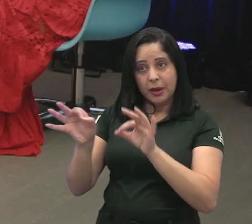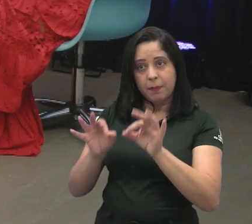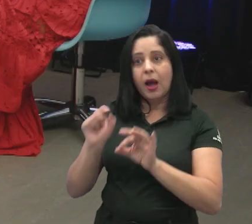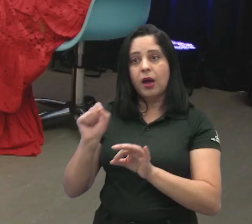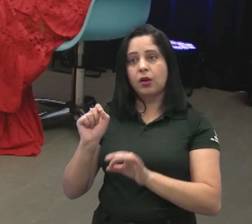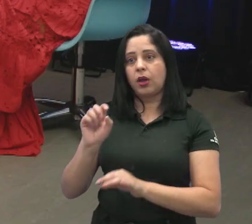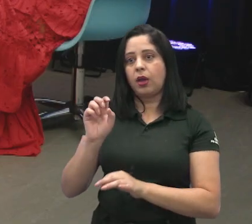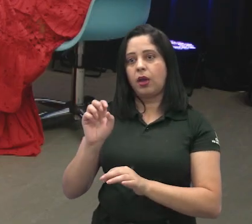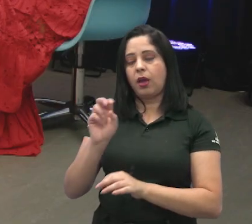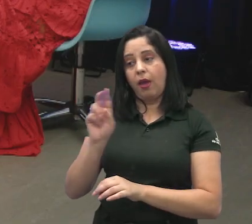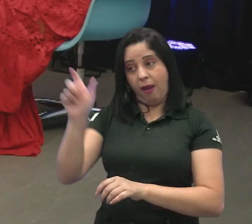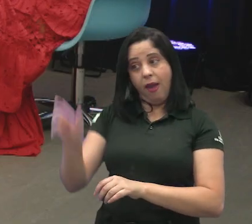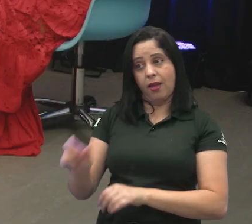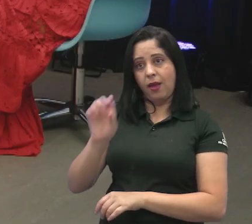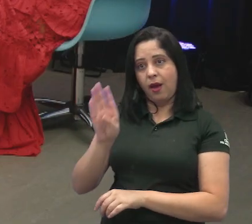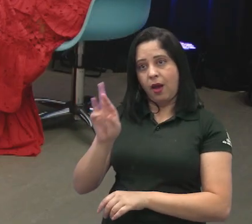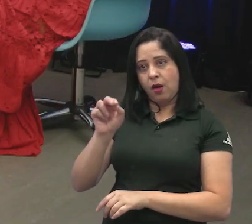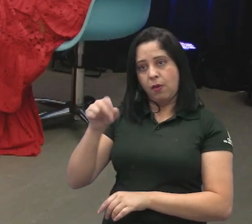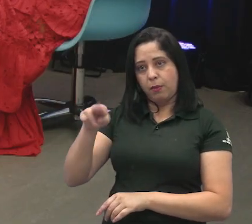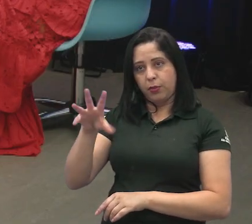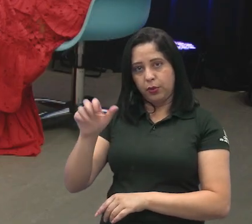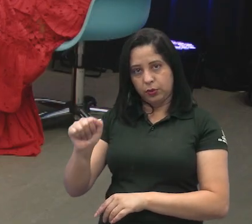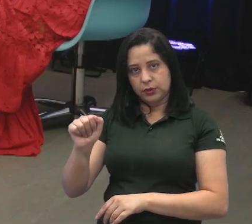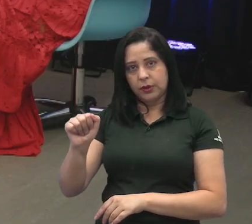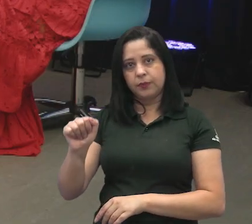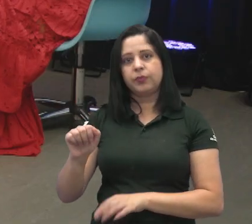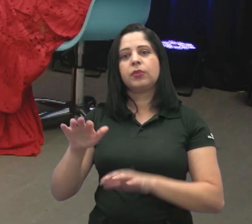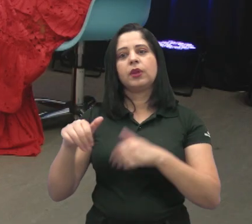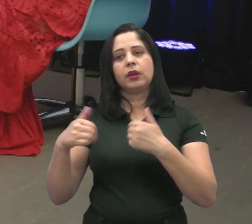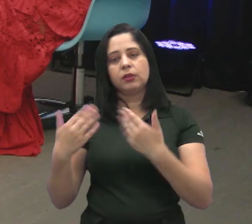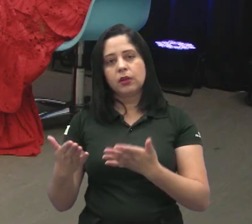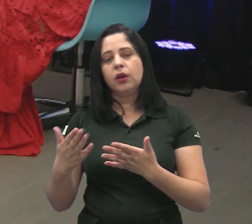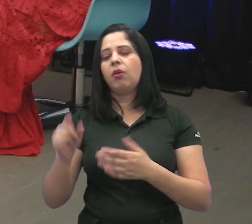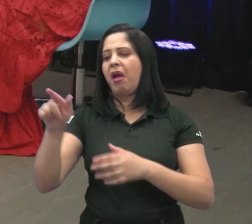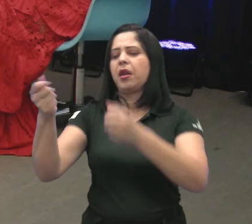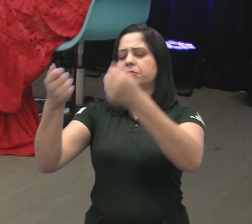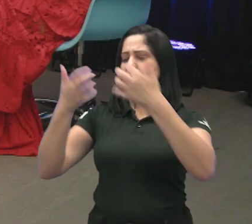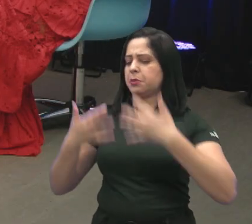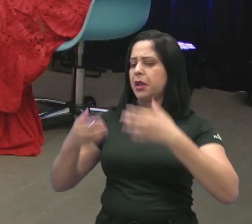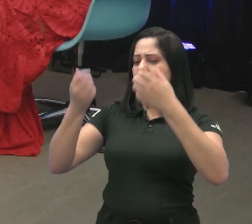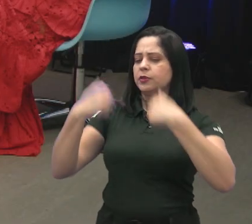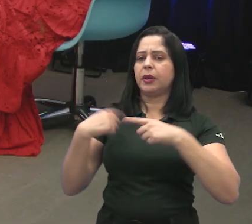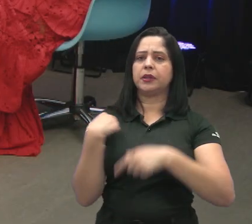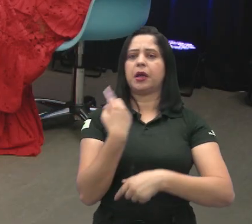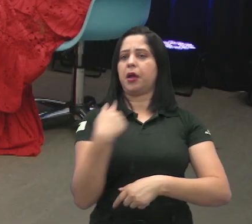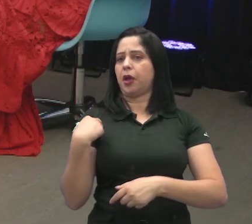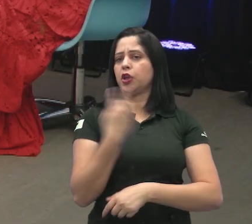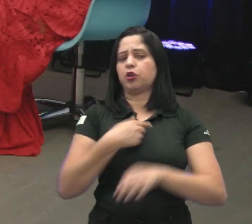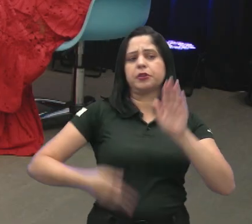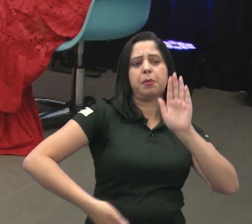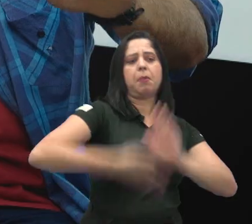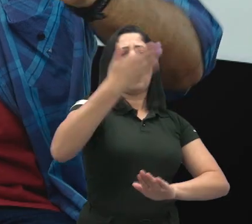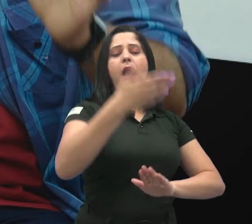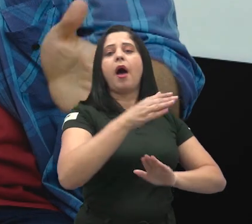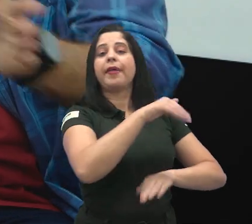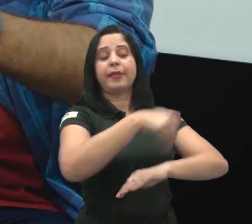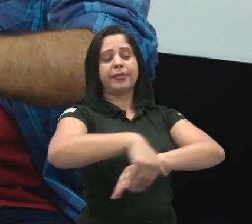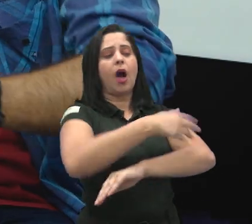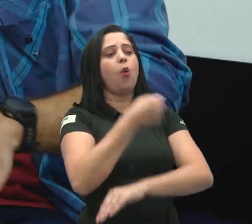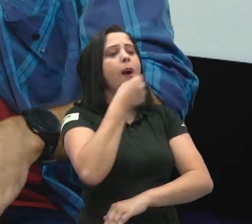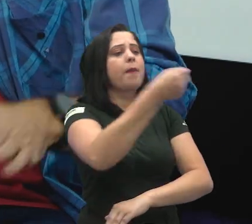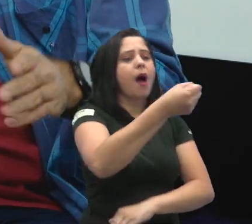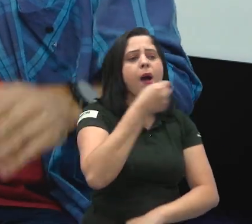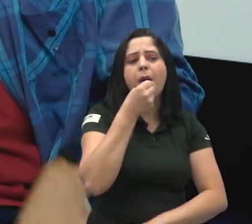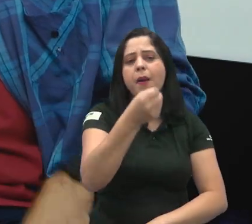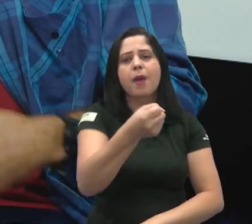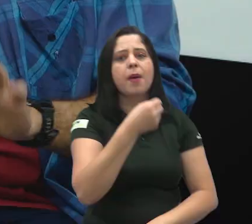fala assim, faz aqui a matéria, às vezes a gente sai pra fazer a matéria tal, explica, tá tudo explicadinho, tá tudo lá, a gente só vai e faz mais ou menos no roteiro